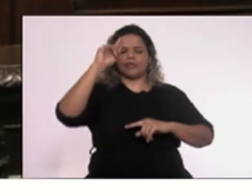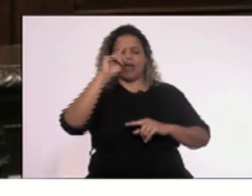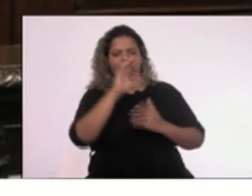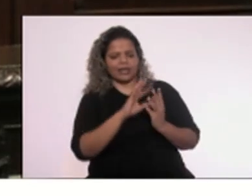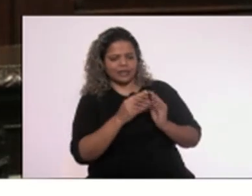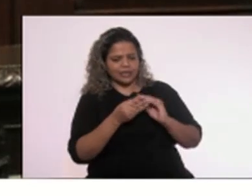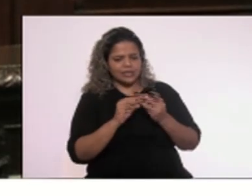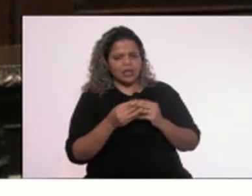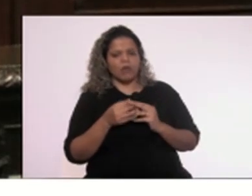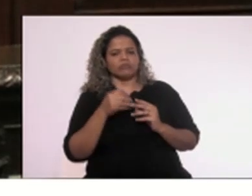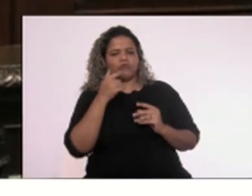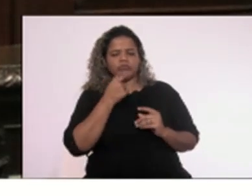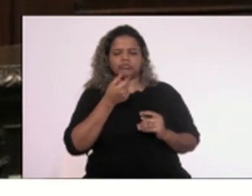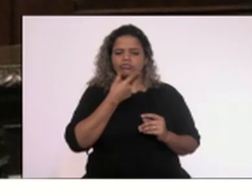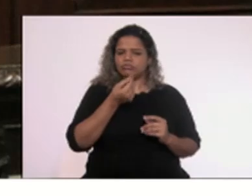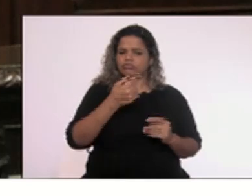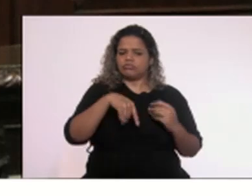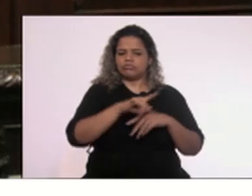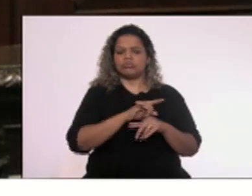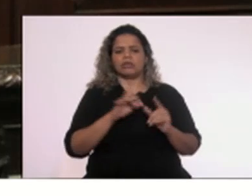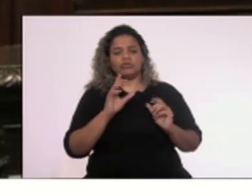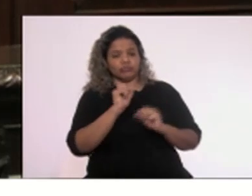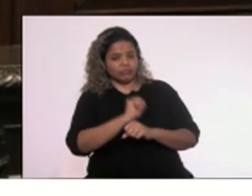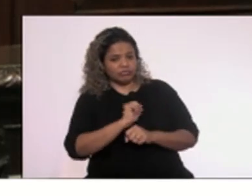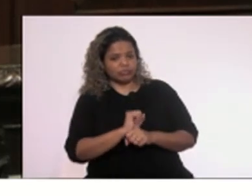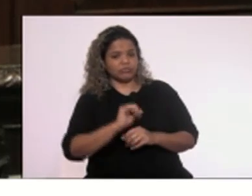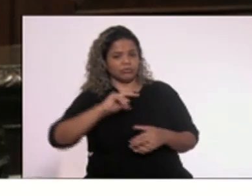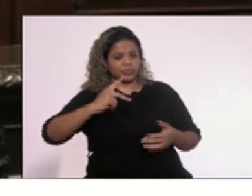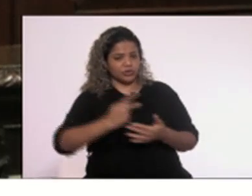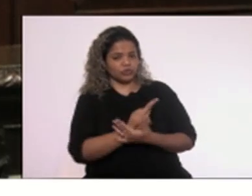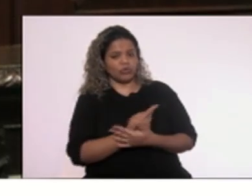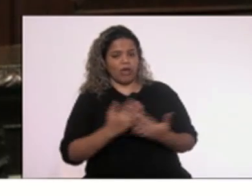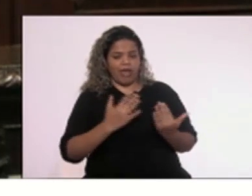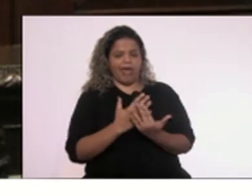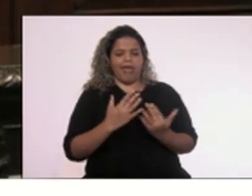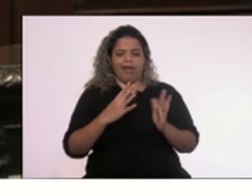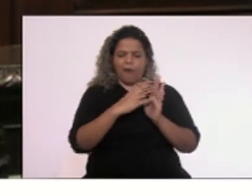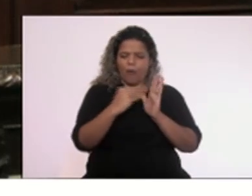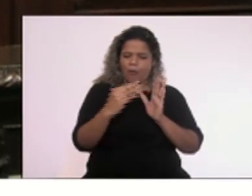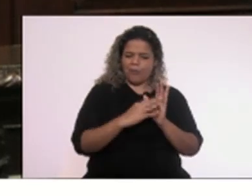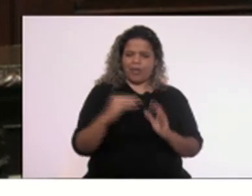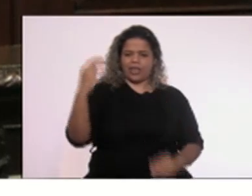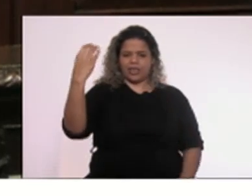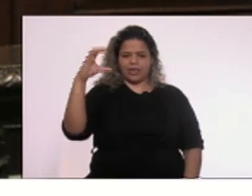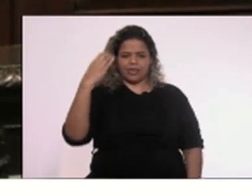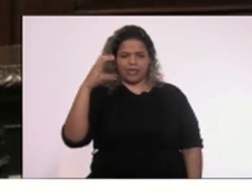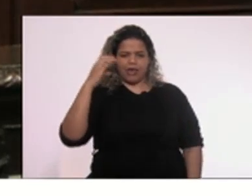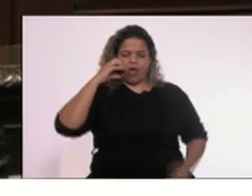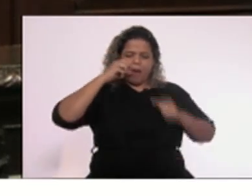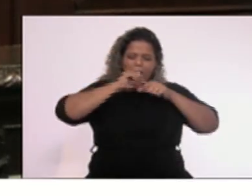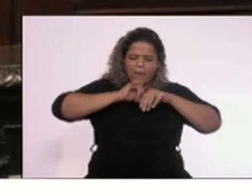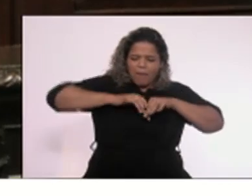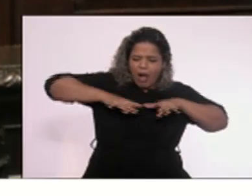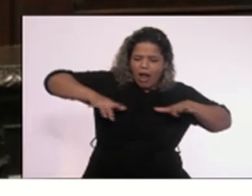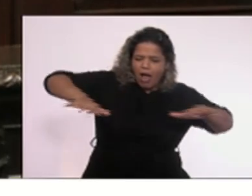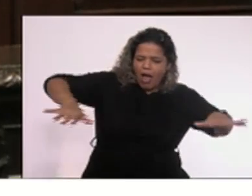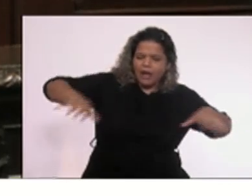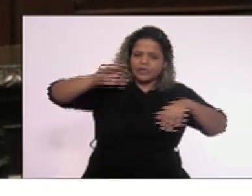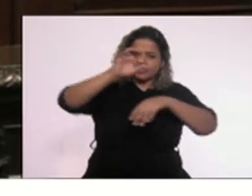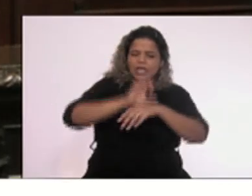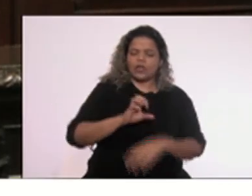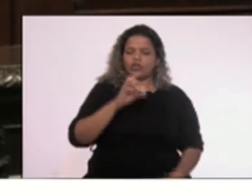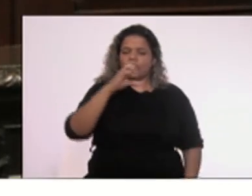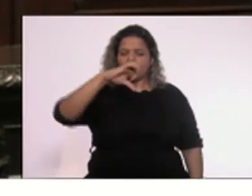artesãs de Niterói, e esperando que que aconteceu hoje em Niterói seja uma tônica e circule pelo estado do Rio de Janeiro, pelos